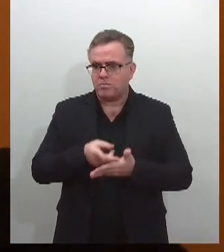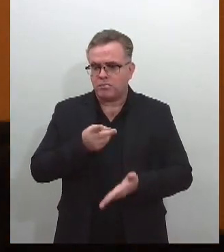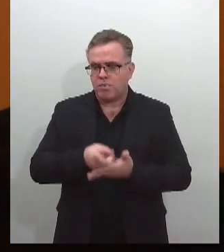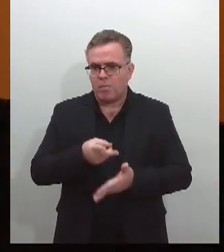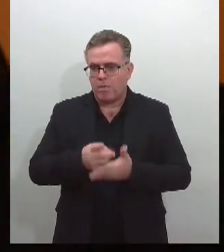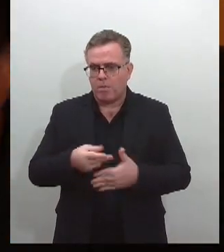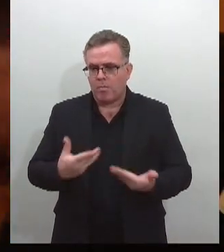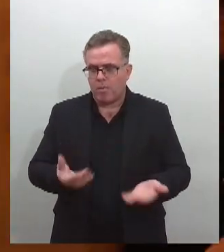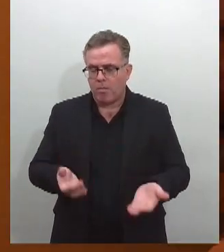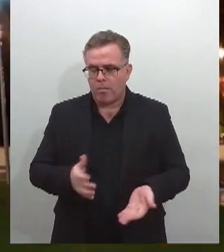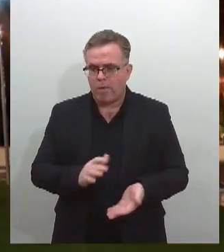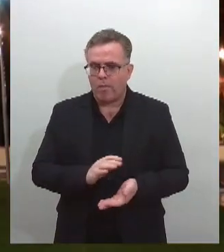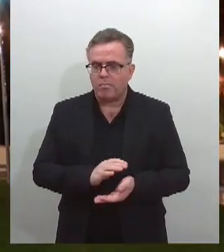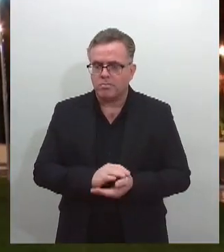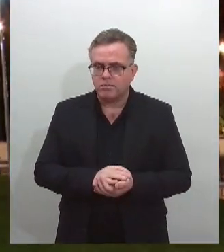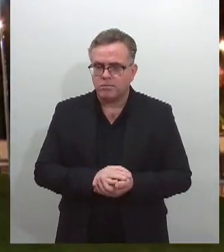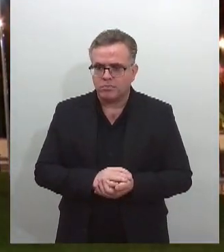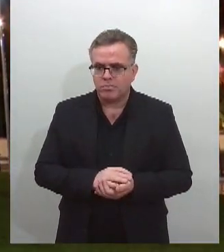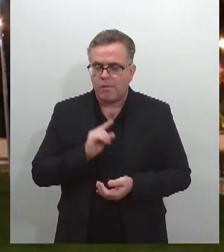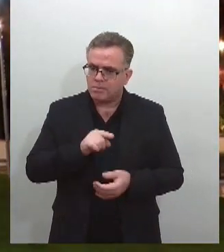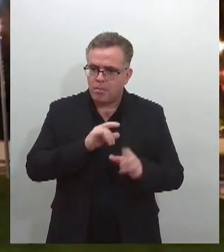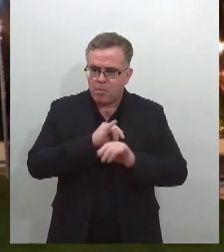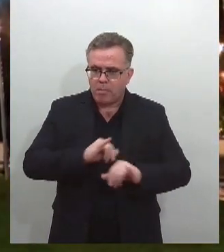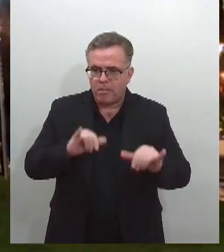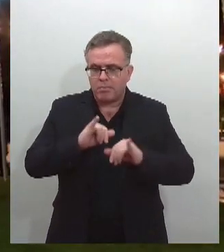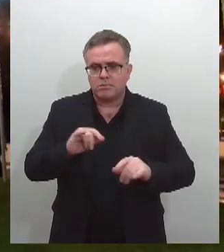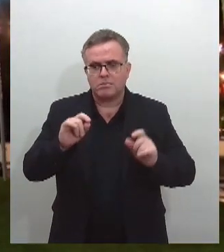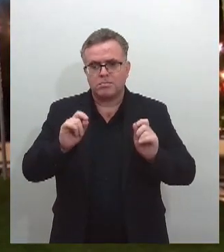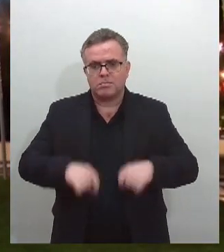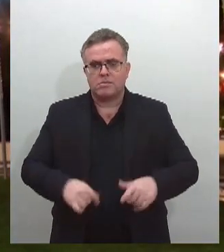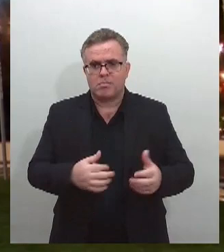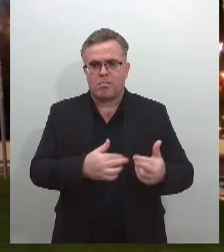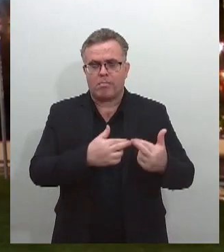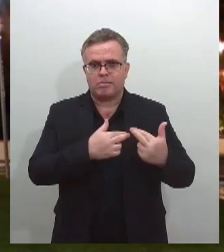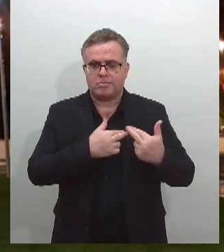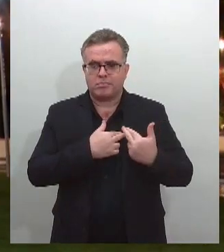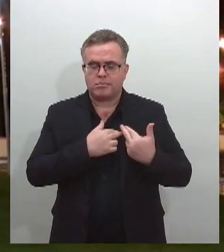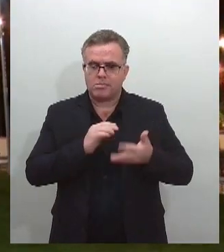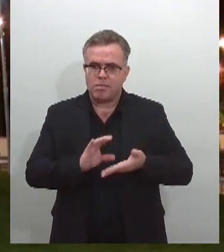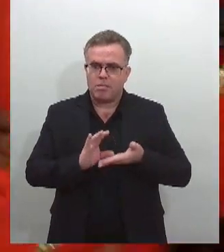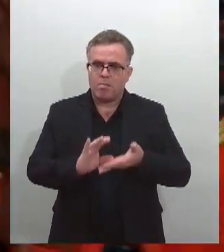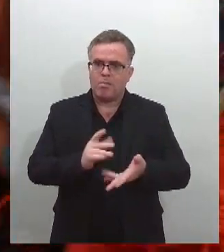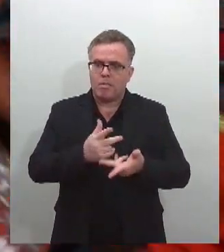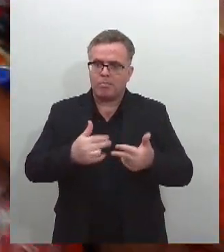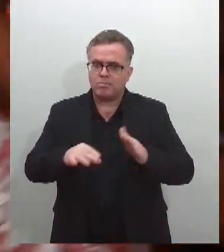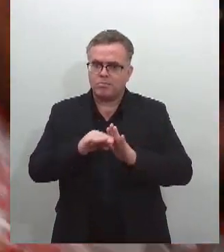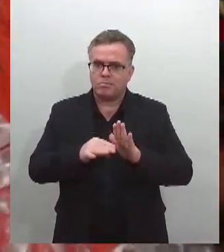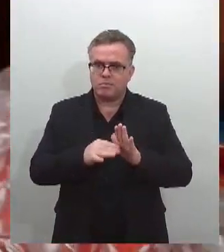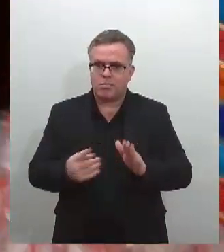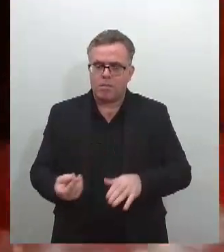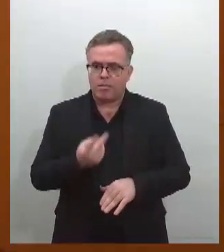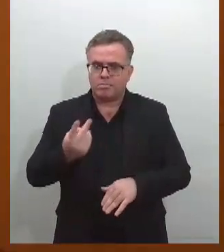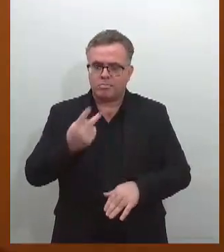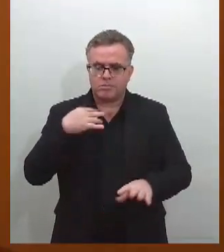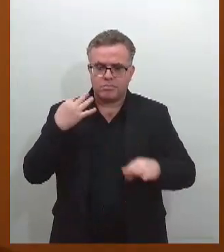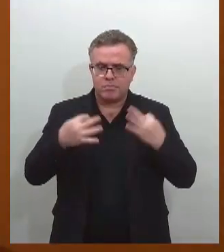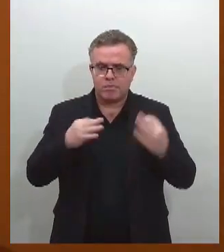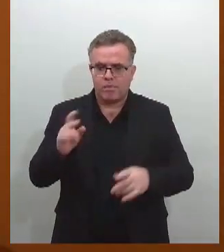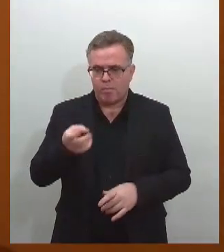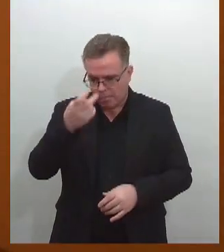Ela ressaltou que o compromisso da emissora é continuar investindo em programas que valorizem o turismo e a cultura local.